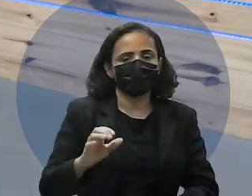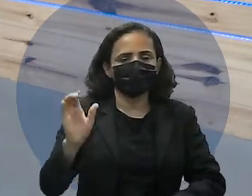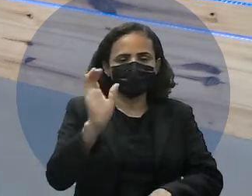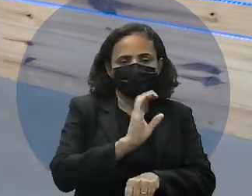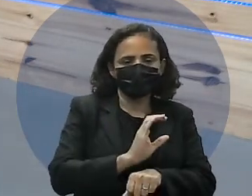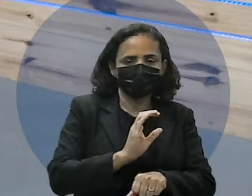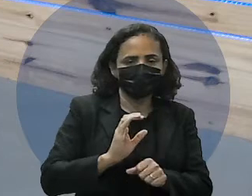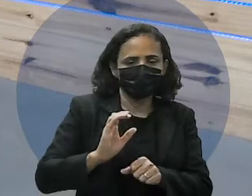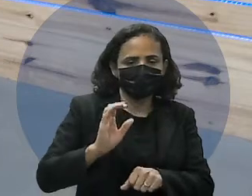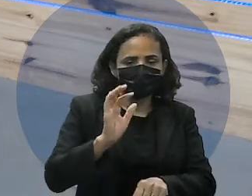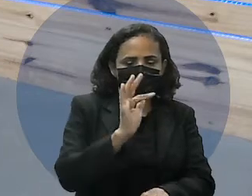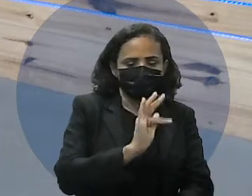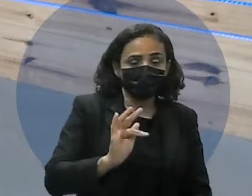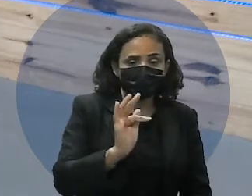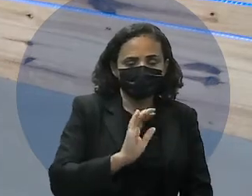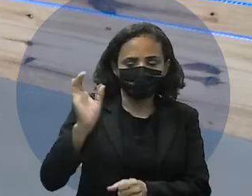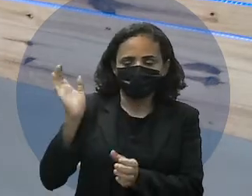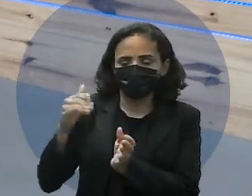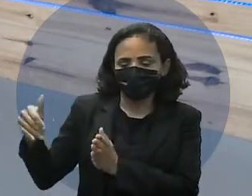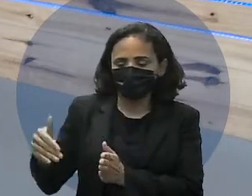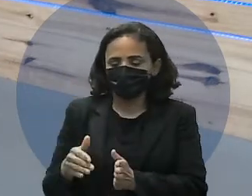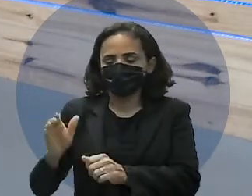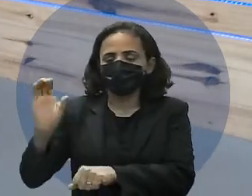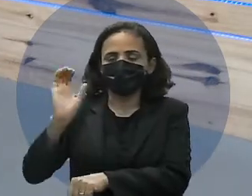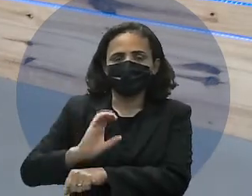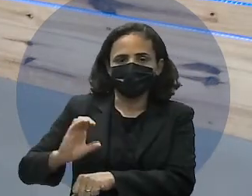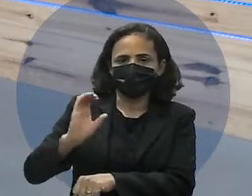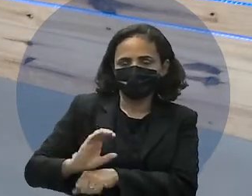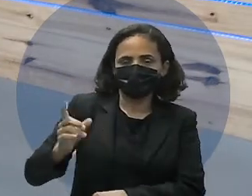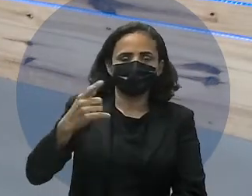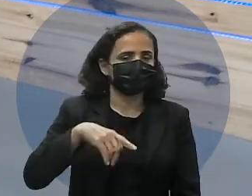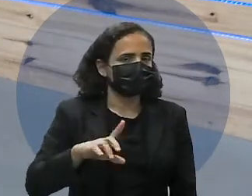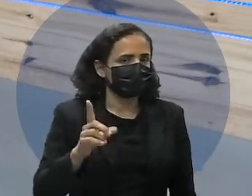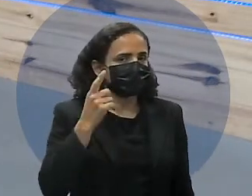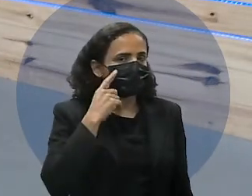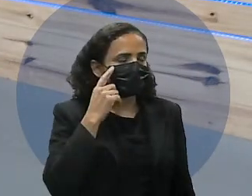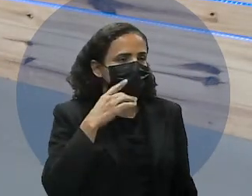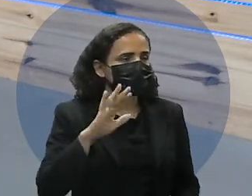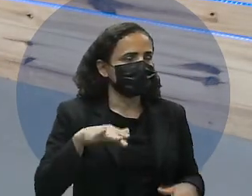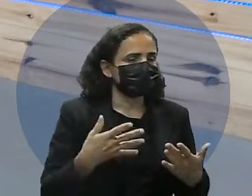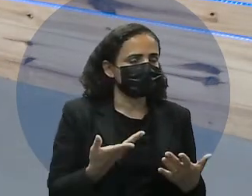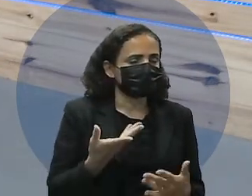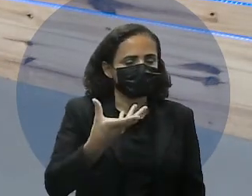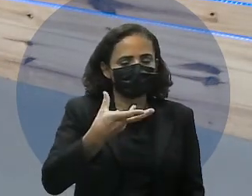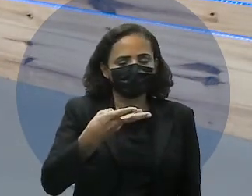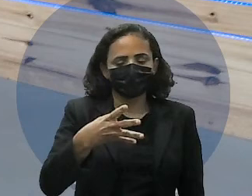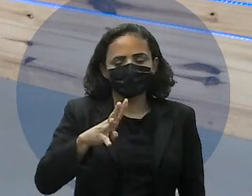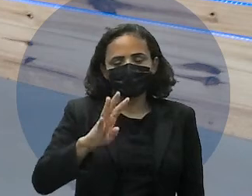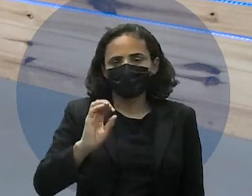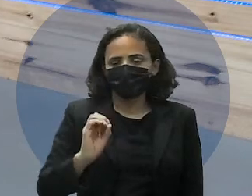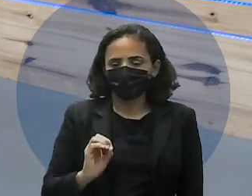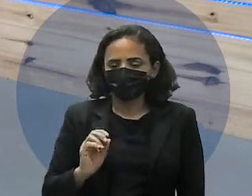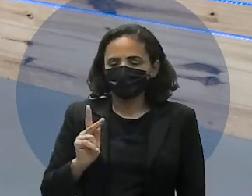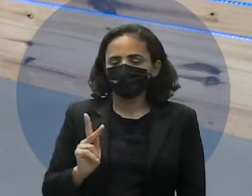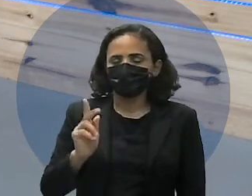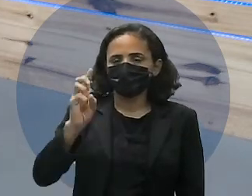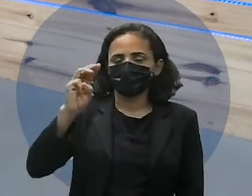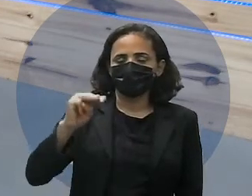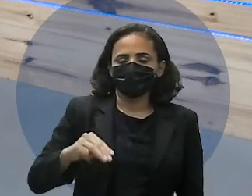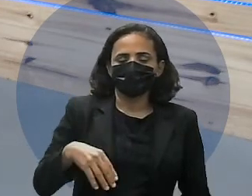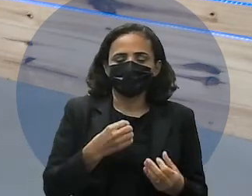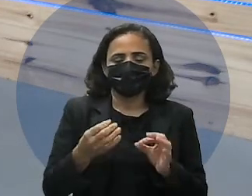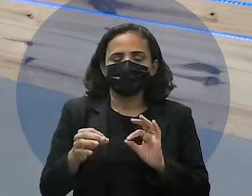tem de rodovia federal desse percurso? Aí, encontrado 40 quilômetros do total, a gente vai calcular quanto